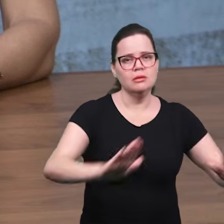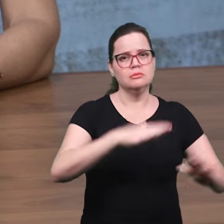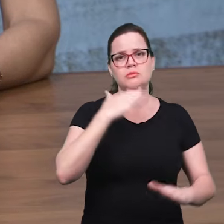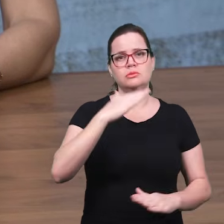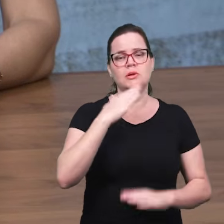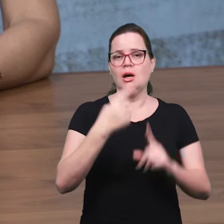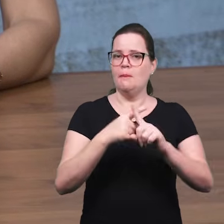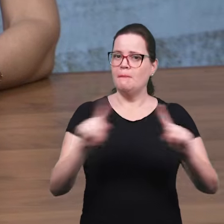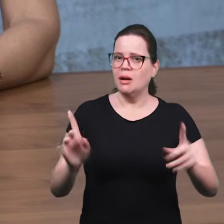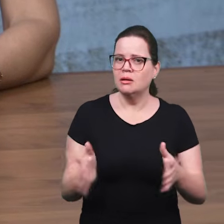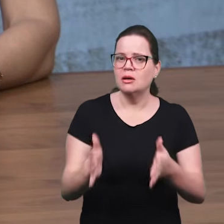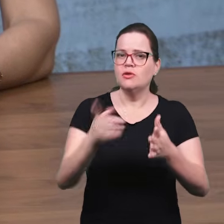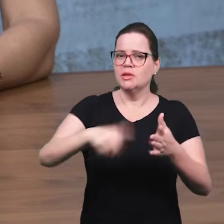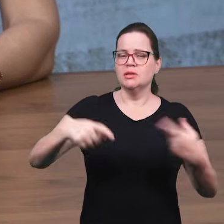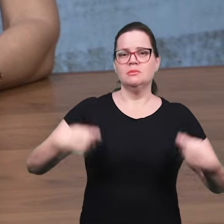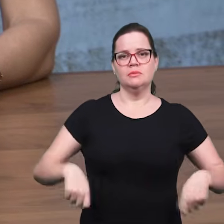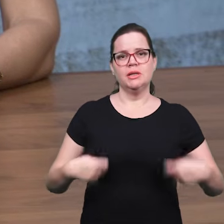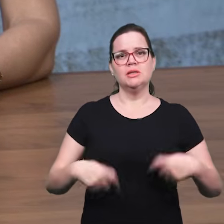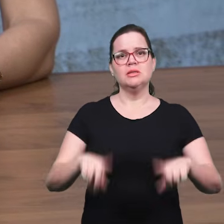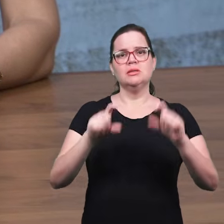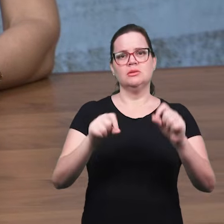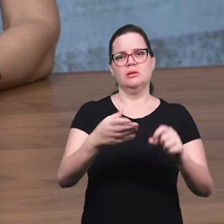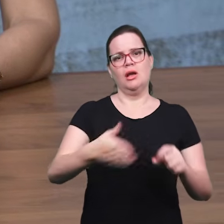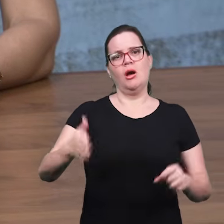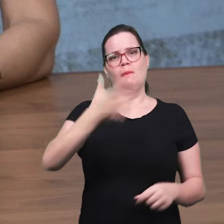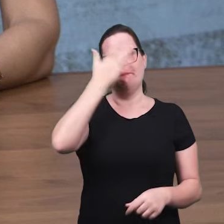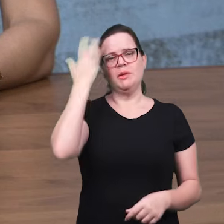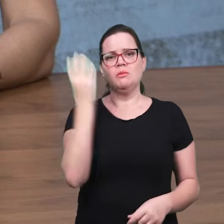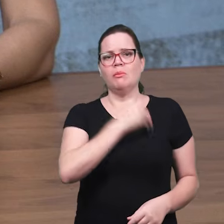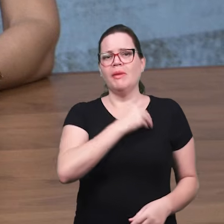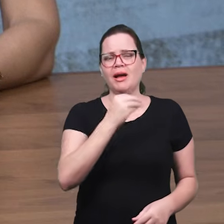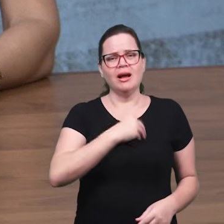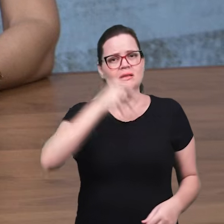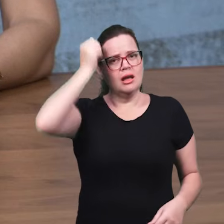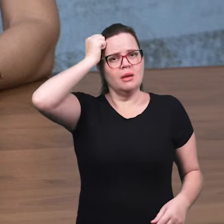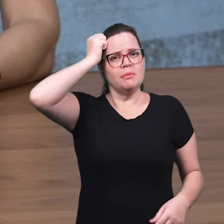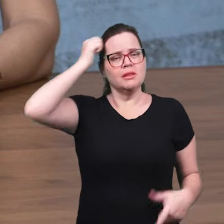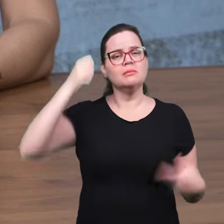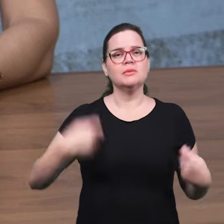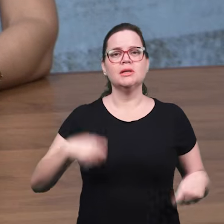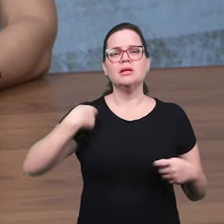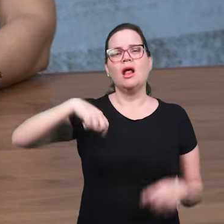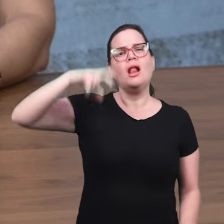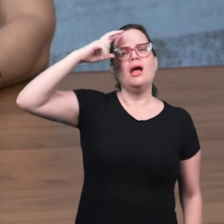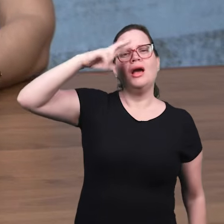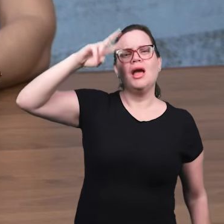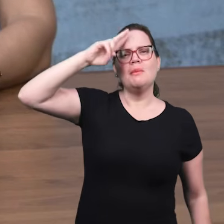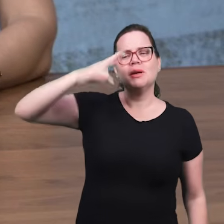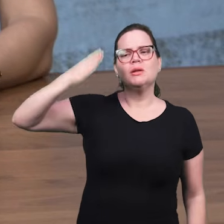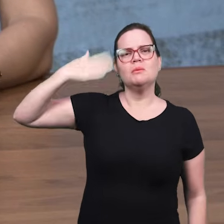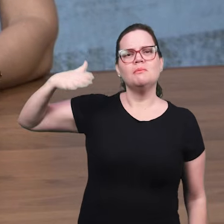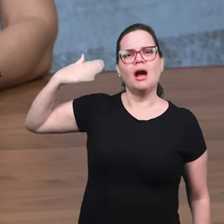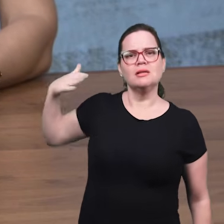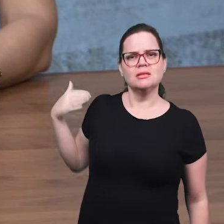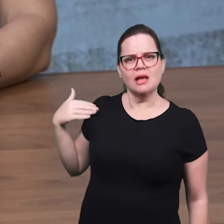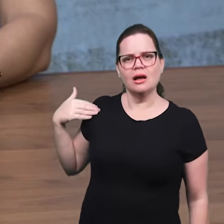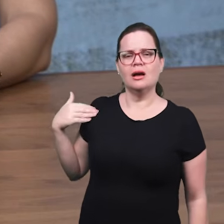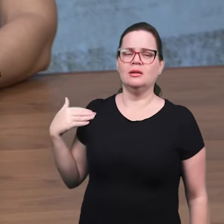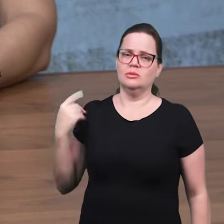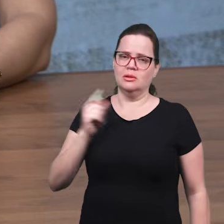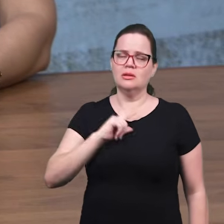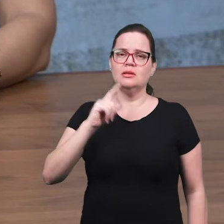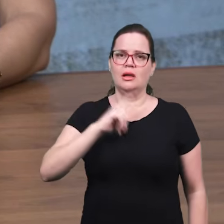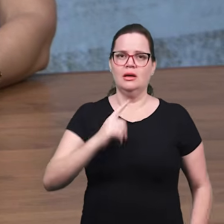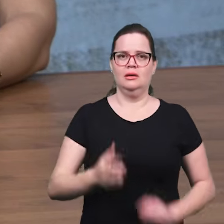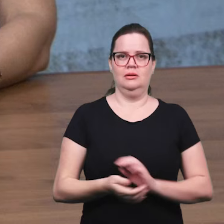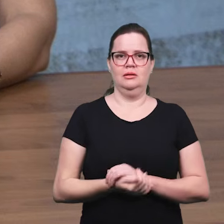Reconduzi-o ao coração, ó prevaricadores. Lembrai-vos das coisas passadas desde a